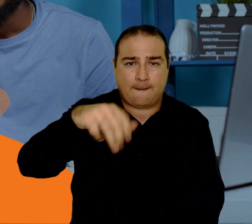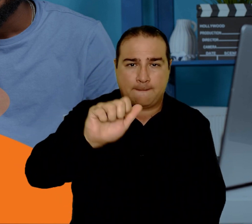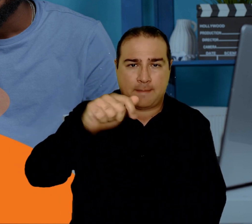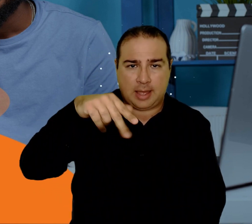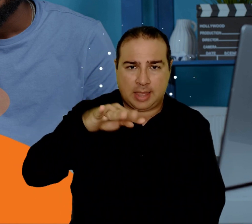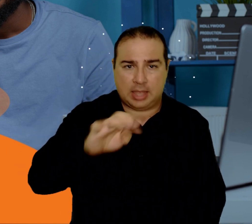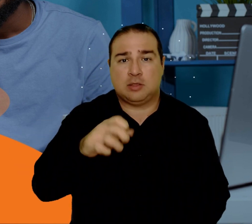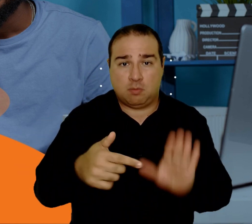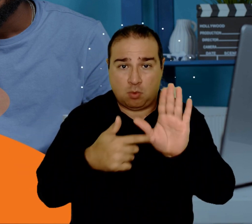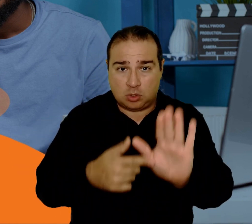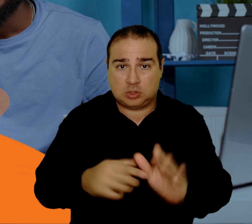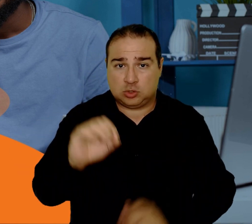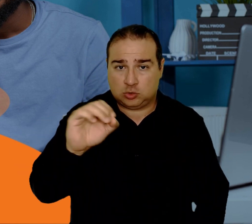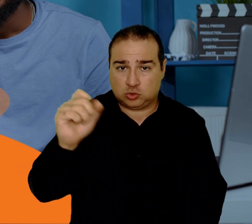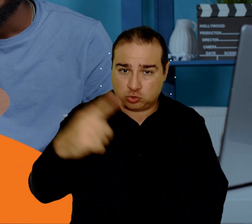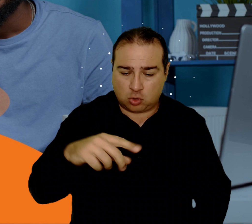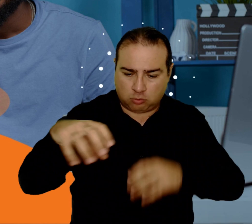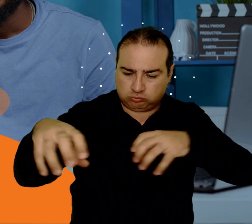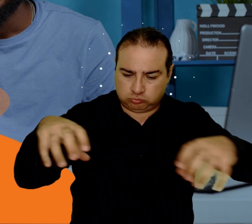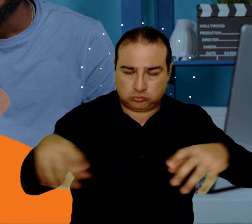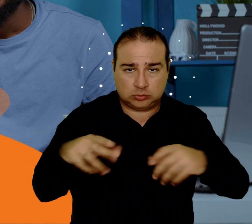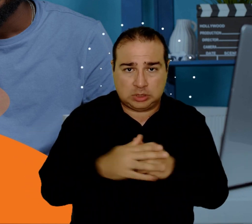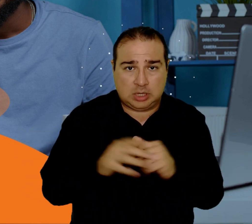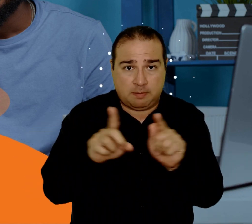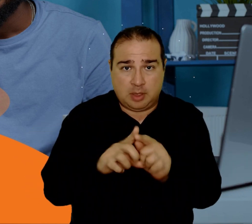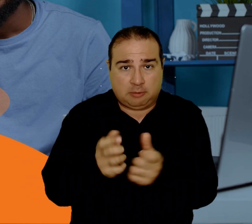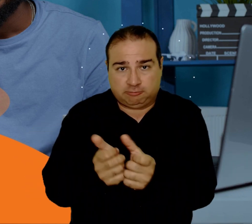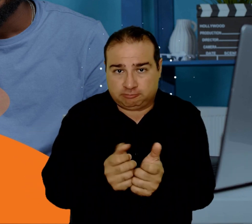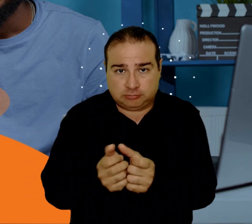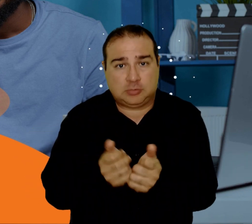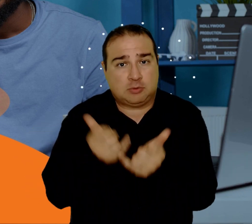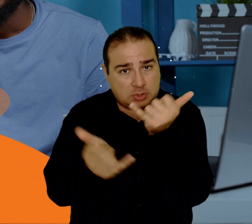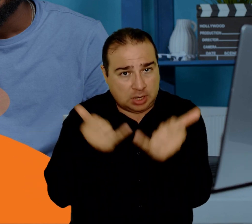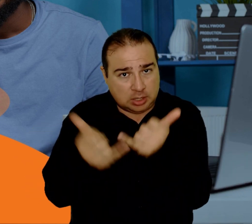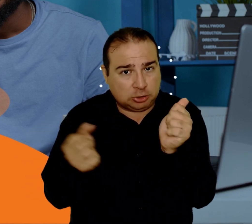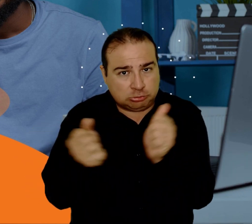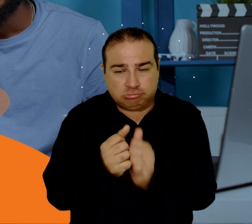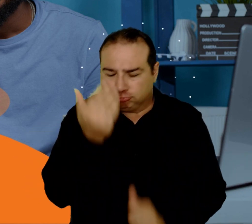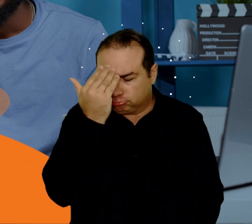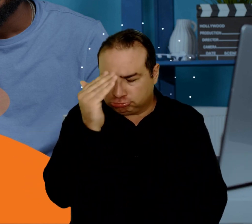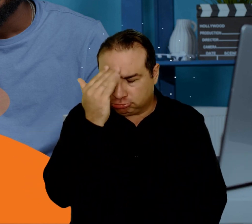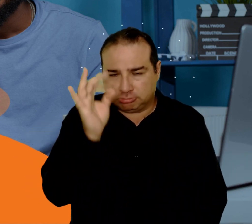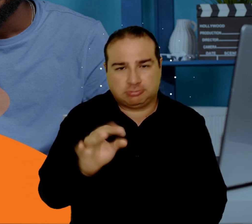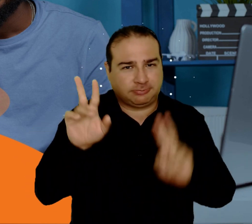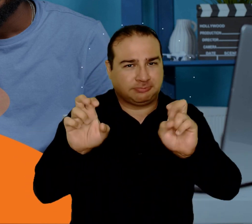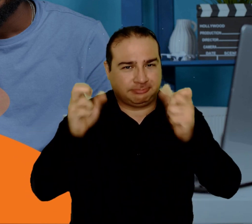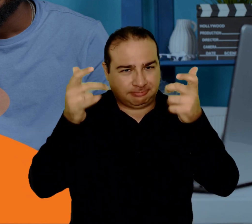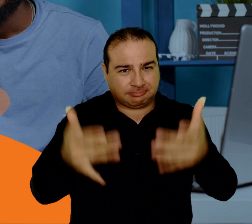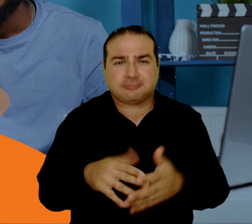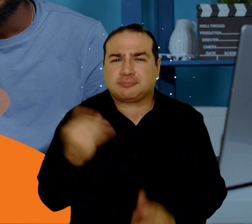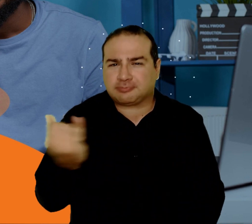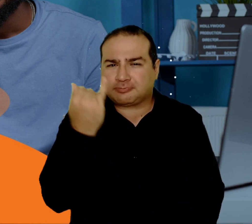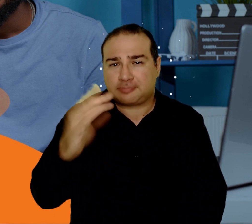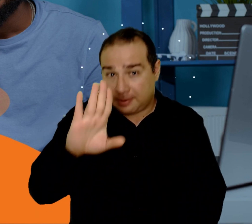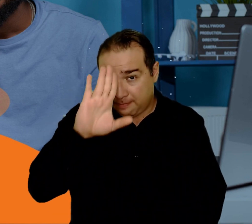maquete que ilustra o sistema solar e que, juntamente com um game criado pela equipe pedagógica, facilita muito a compreensão do assunto.